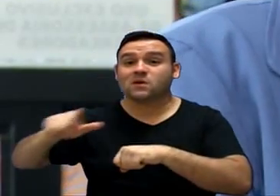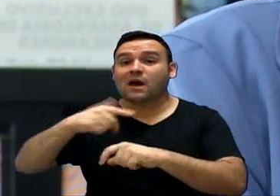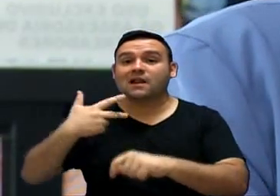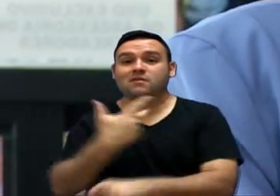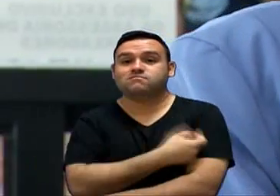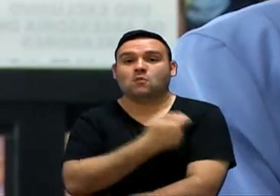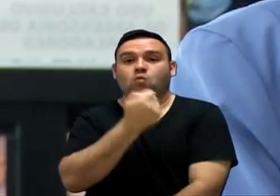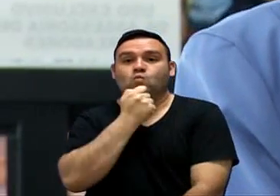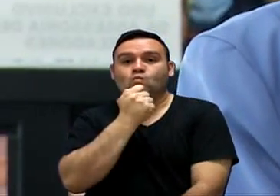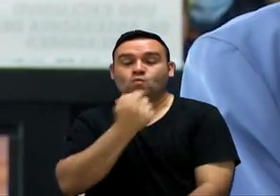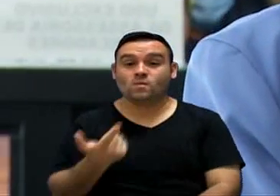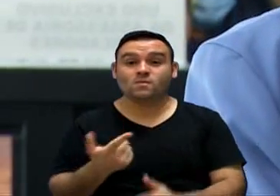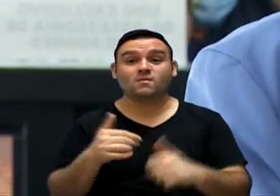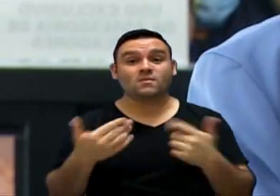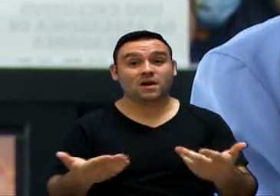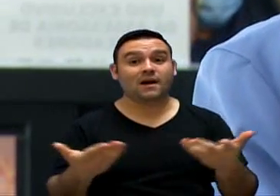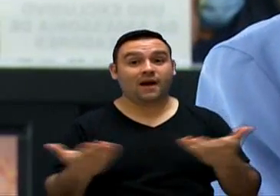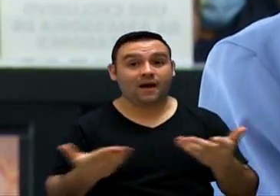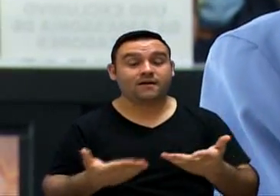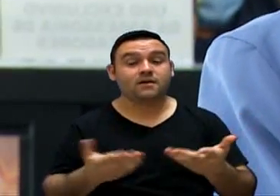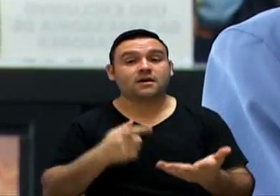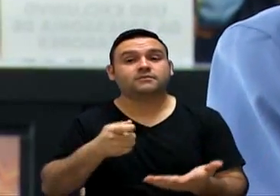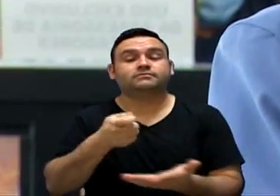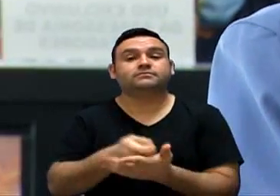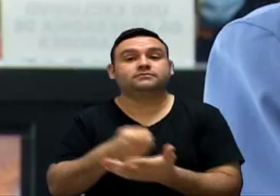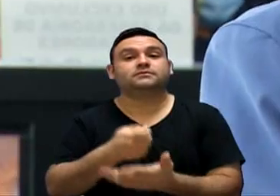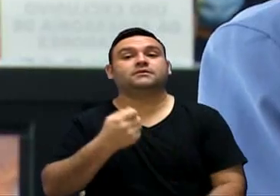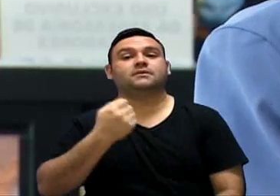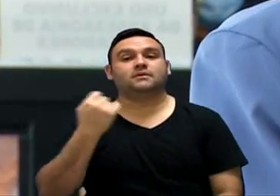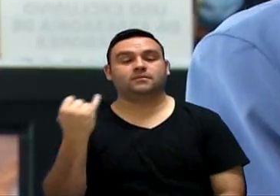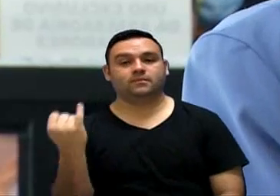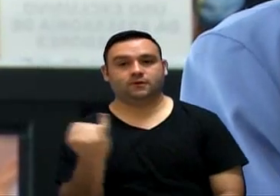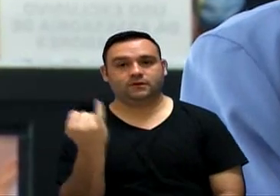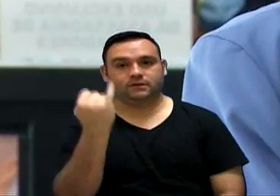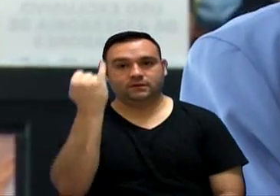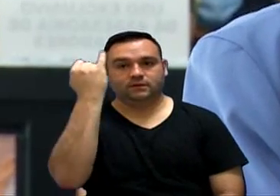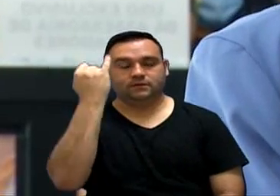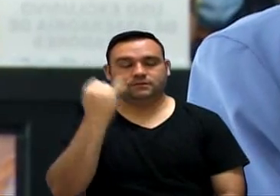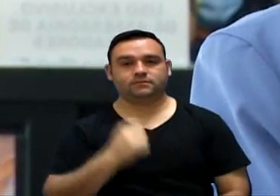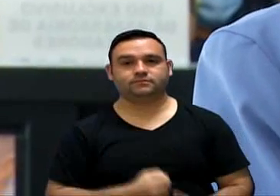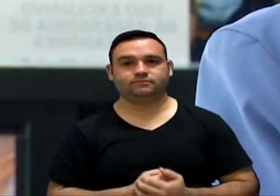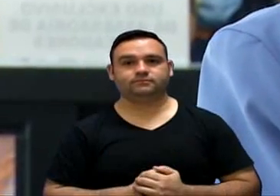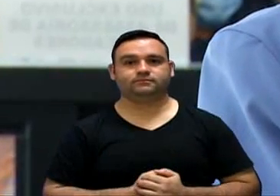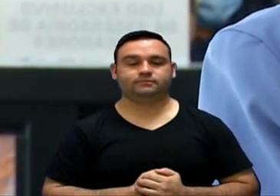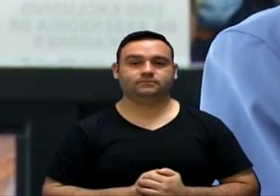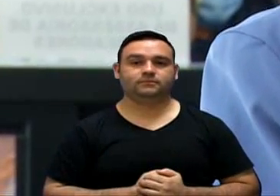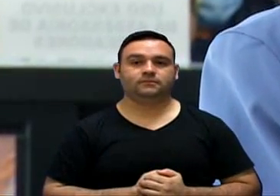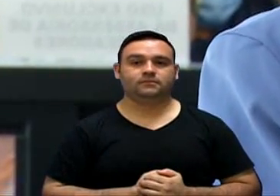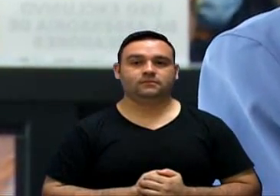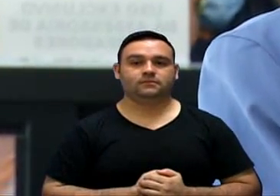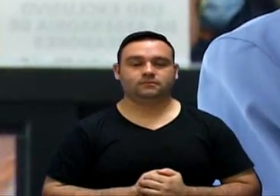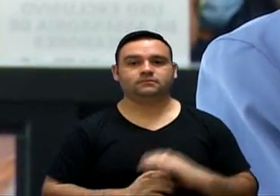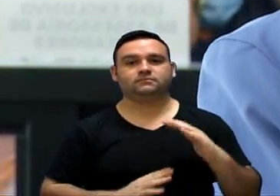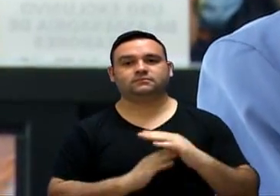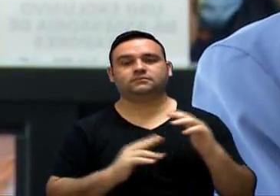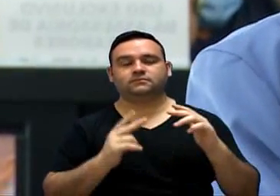foram vacinadas. E daí eu enfatizo a importante, senhor presidente...